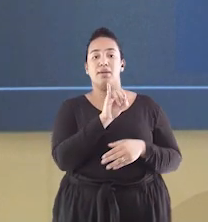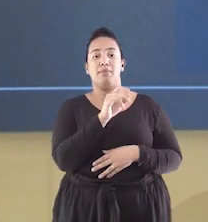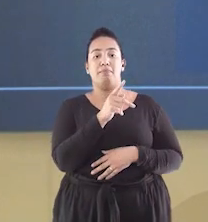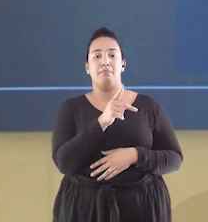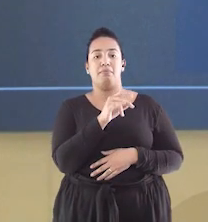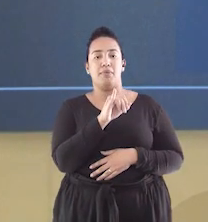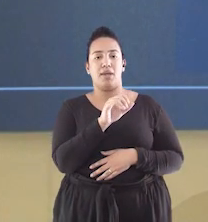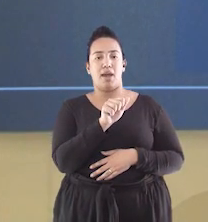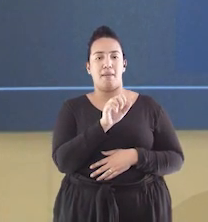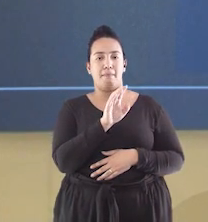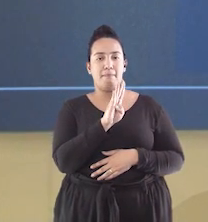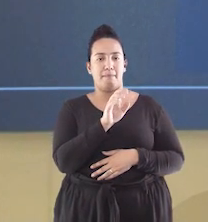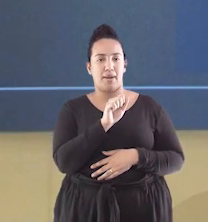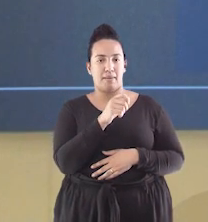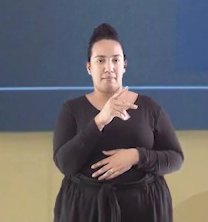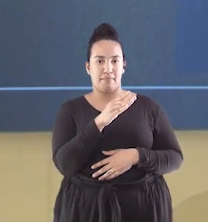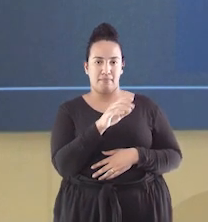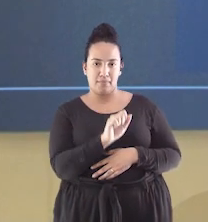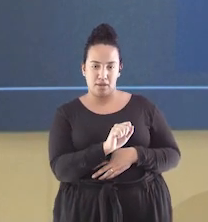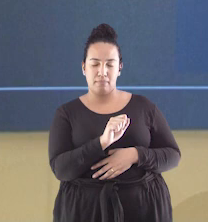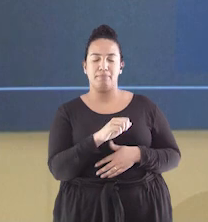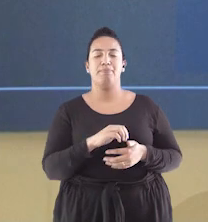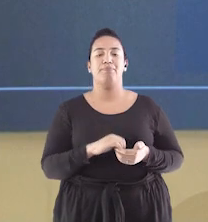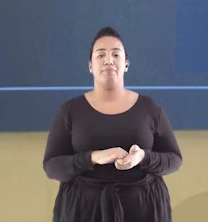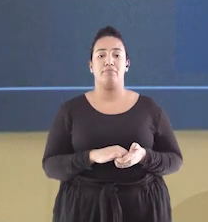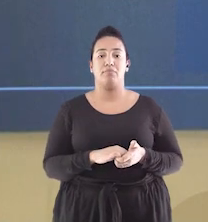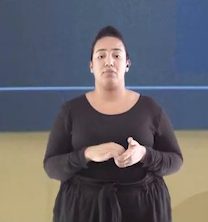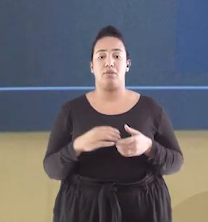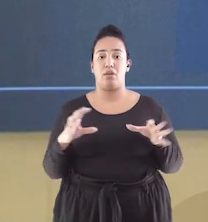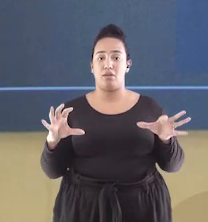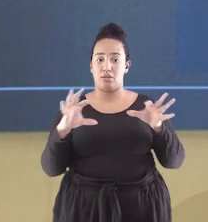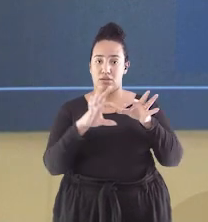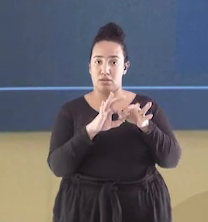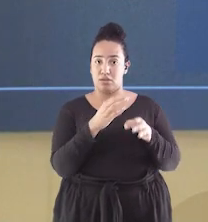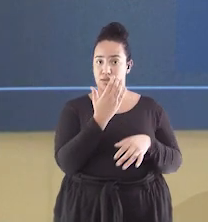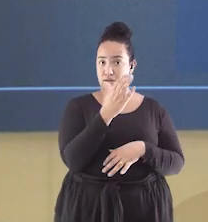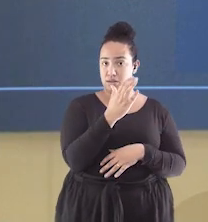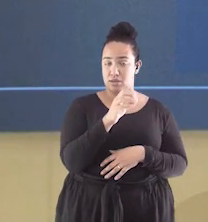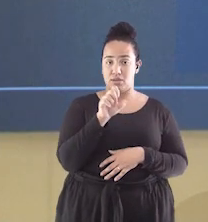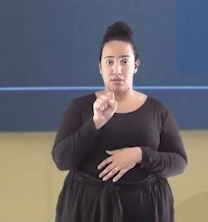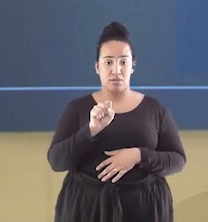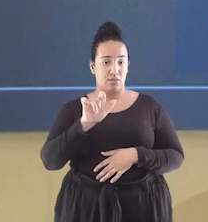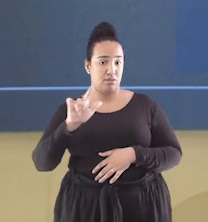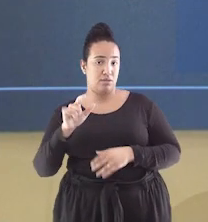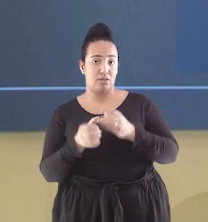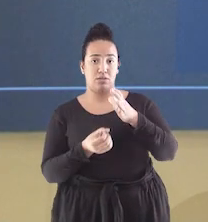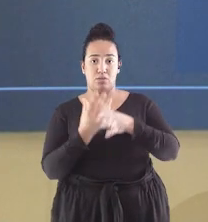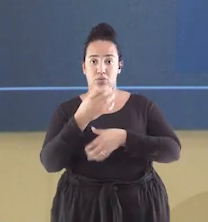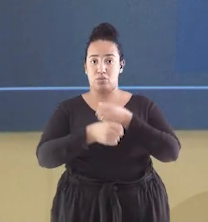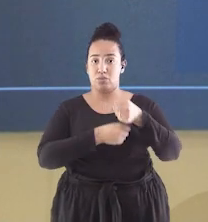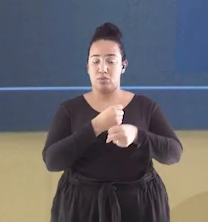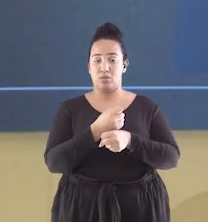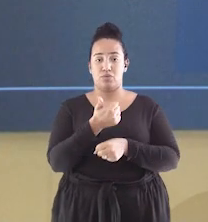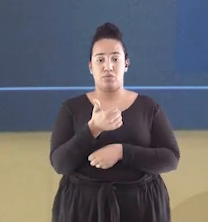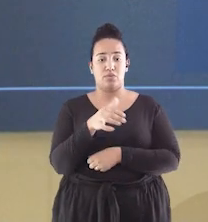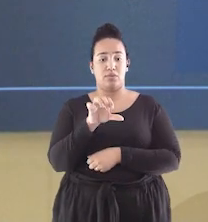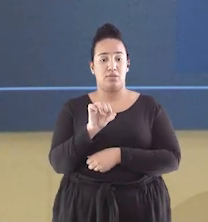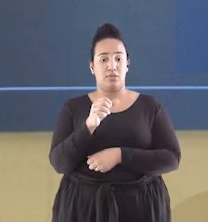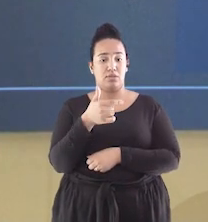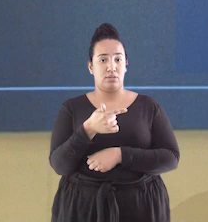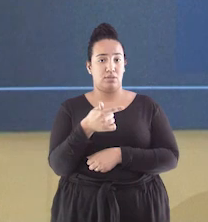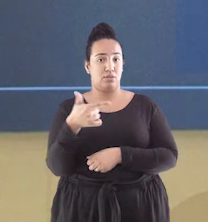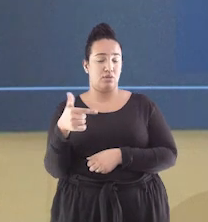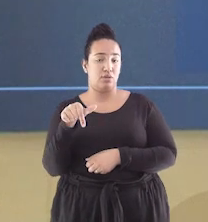Casarão Ibiapaba, localizado na estrada que liga Cariacica a Santa Leopoldina. Ele foi construído em 1872 e